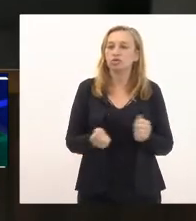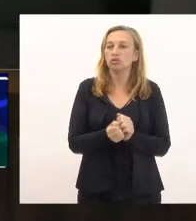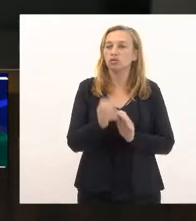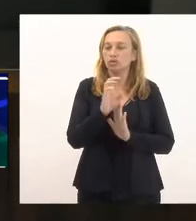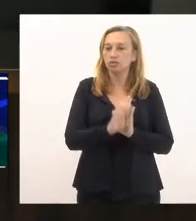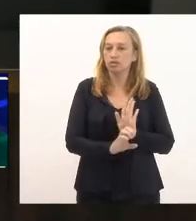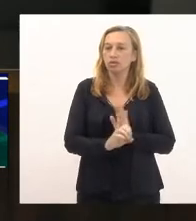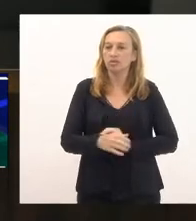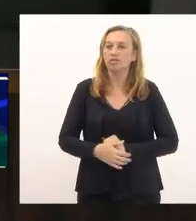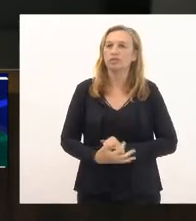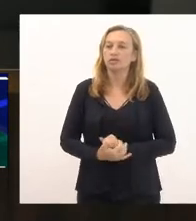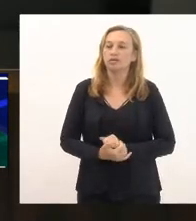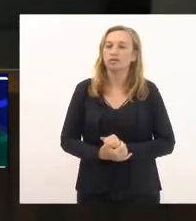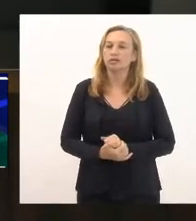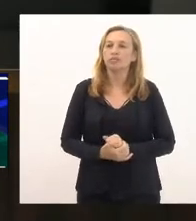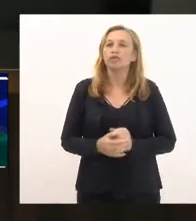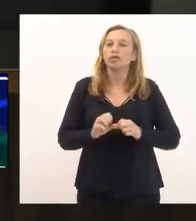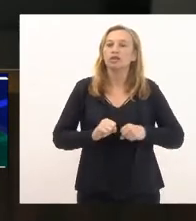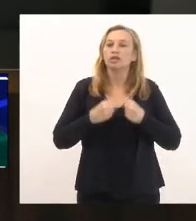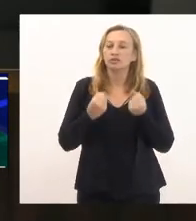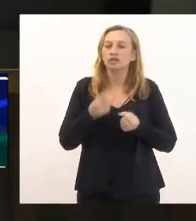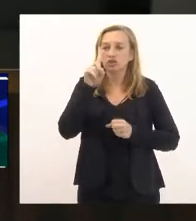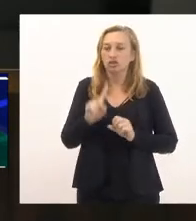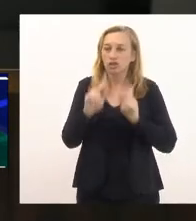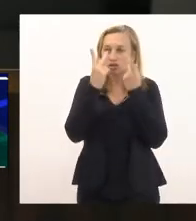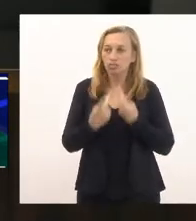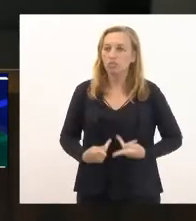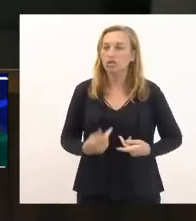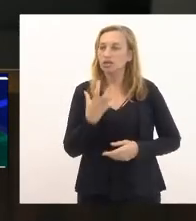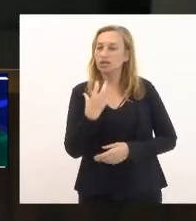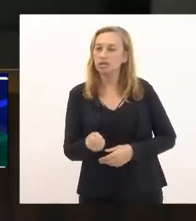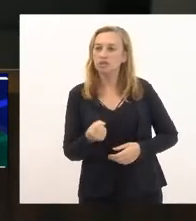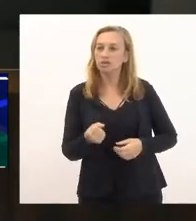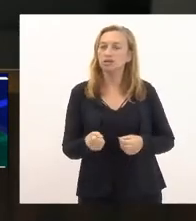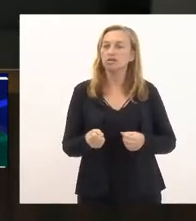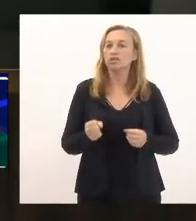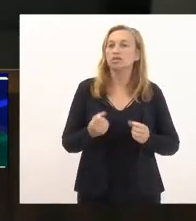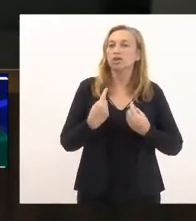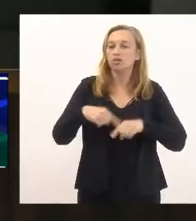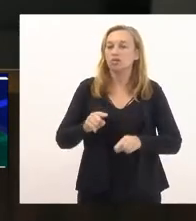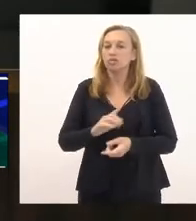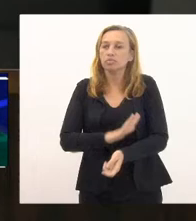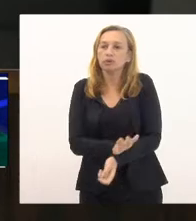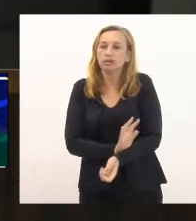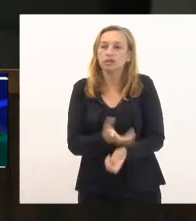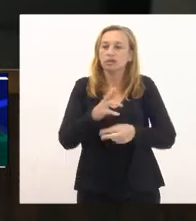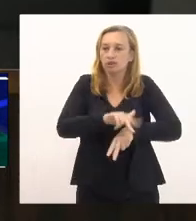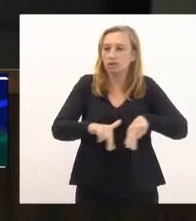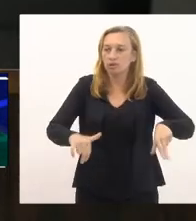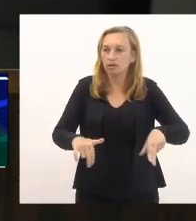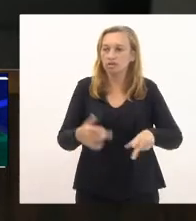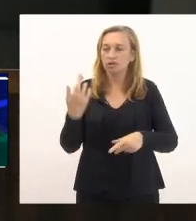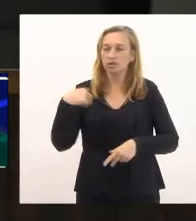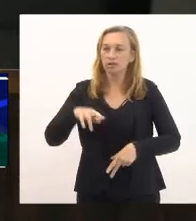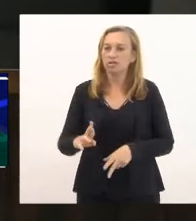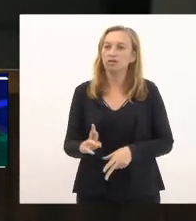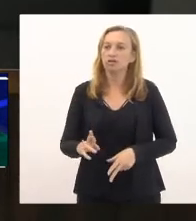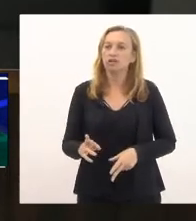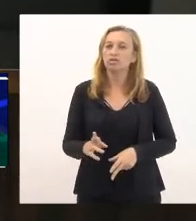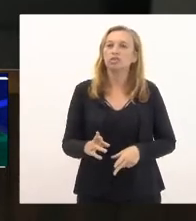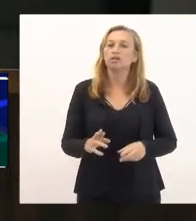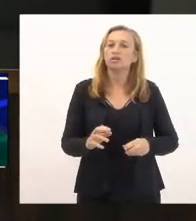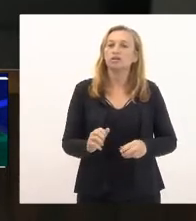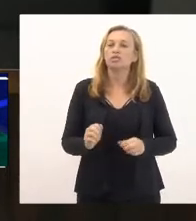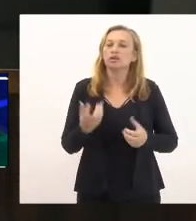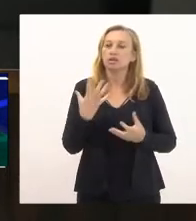emenda. Defesa dos direitos humanos e cidadania favorável. De combate às discriminações, preconceito de raça, cor, etnia e religião. Procedência